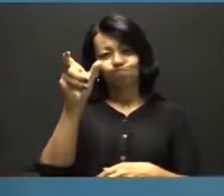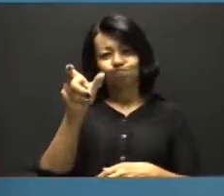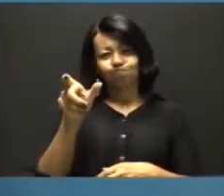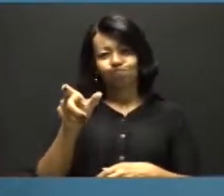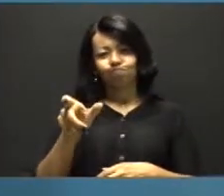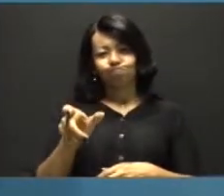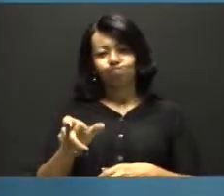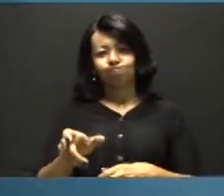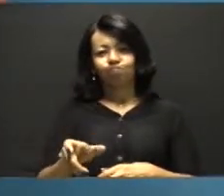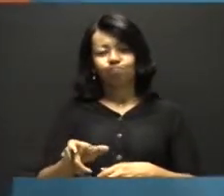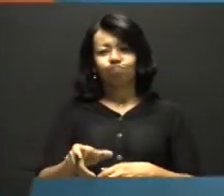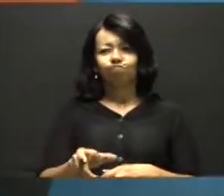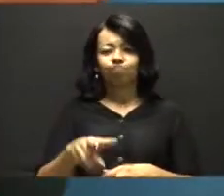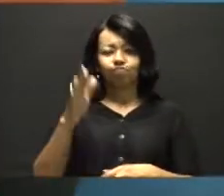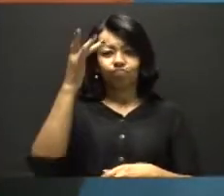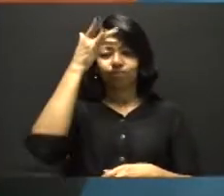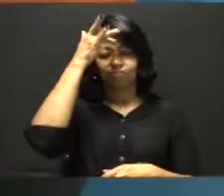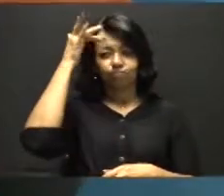é